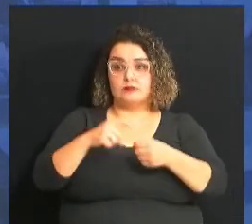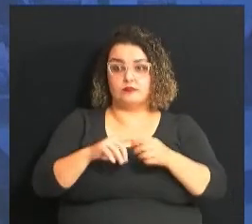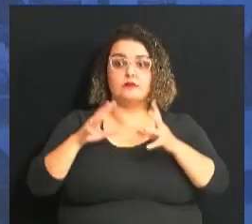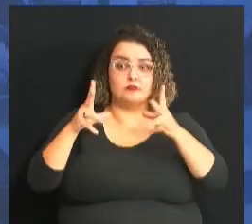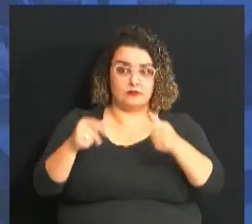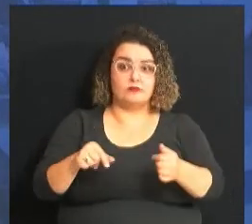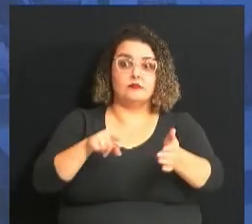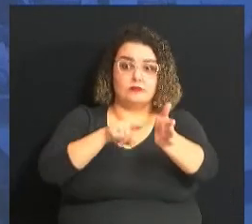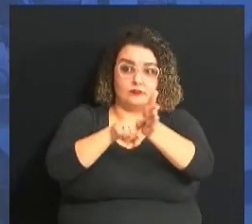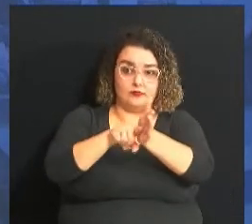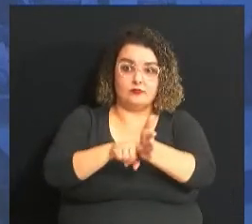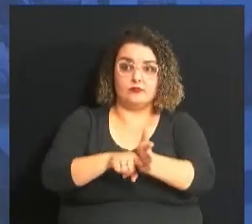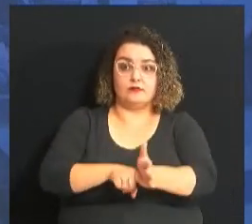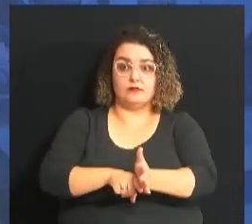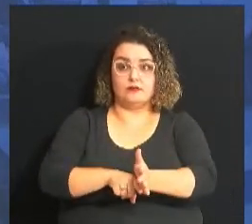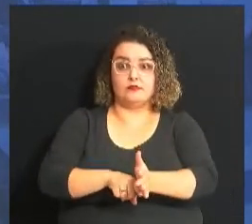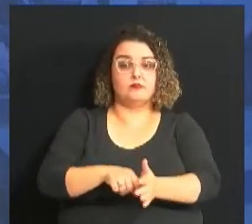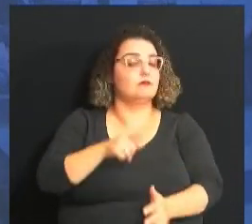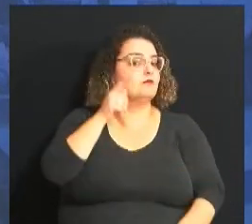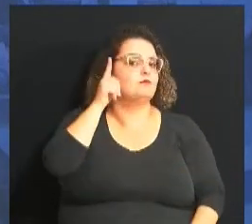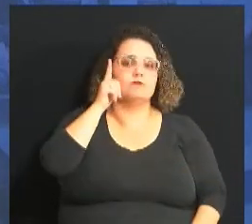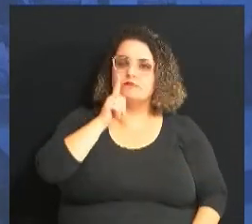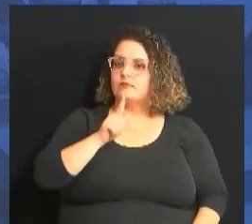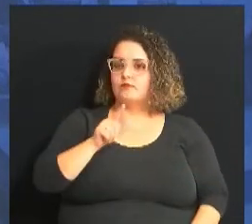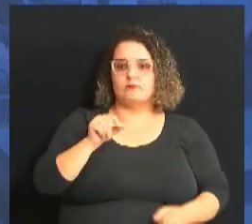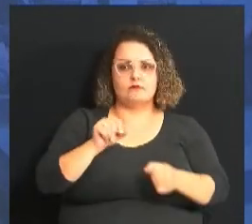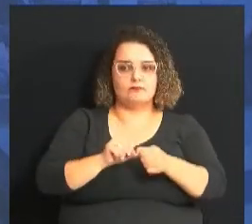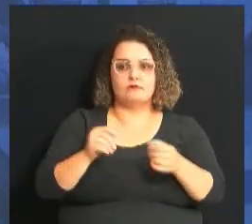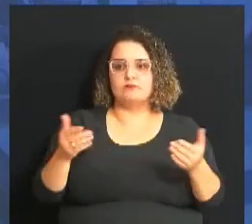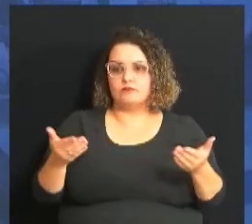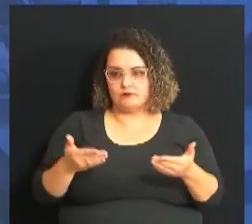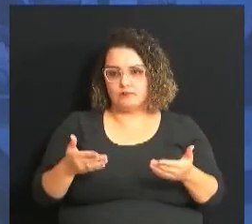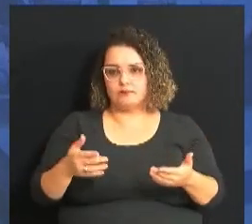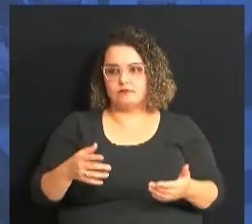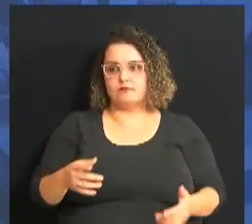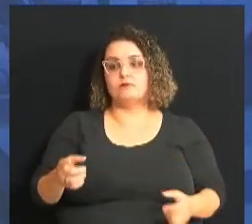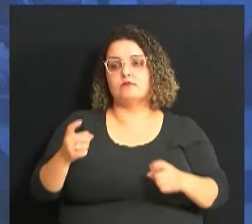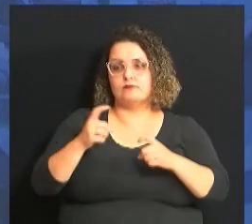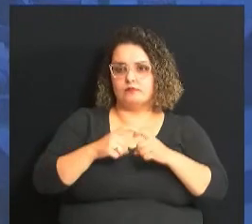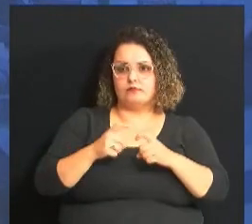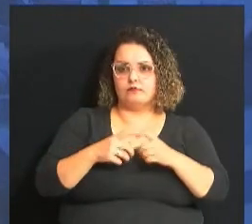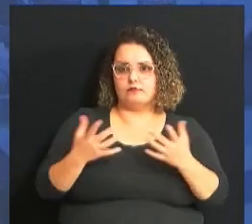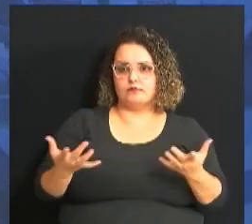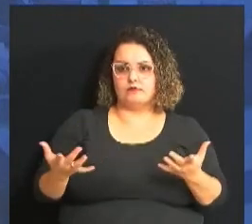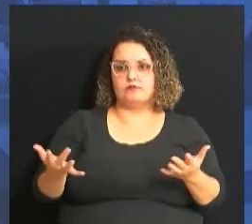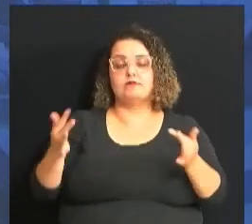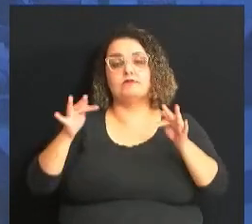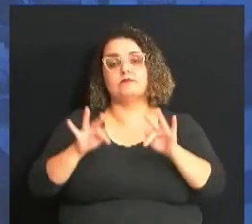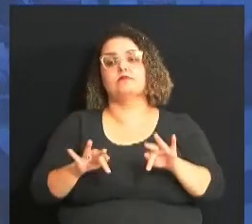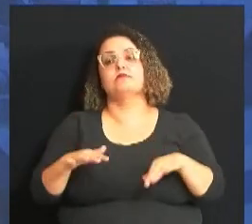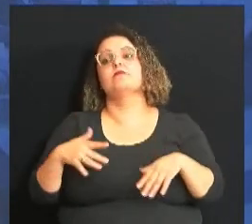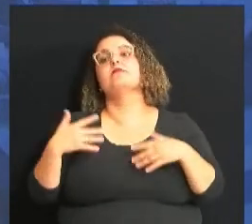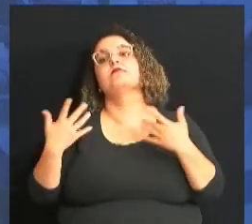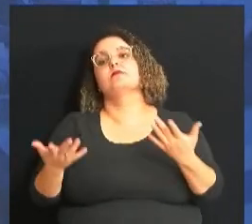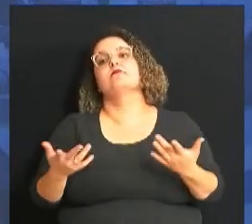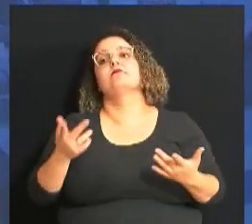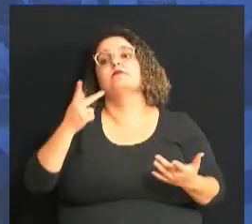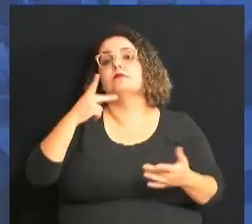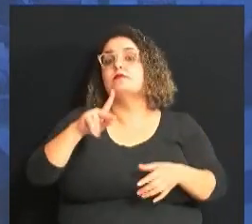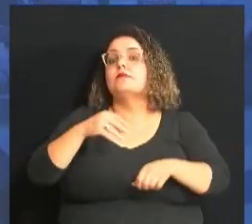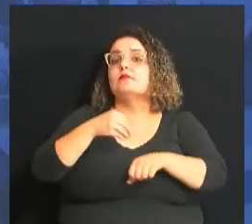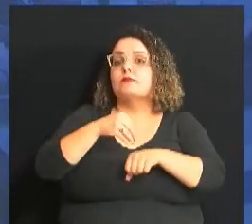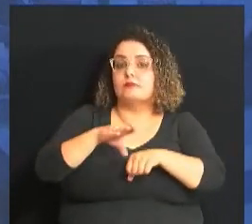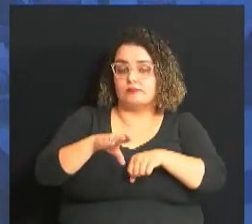perguntas aqui que eu não consegui fazer hoje. Doutor, para a gente finalizar, qual que é o seu recado que o